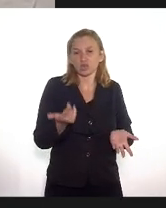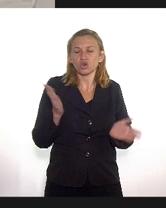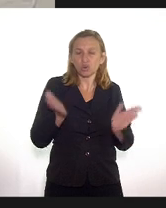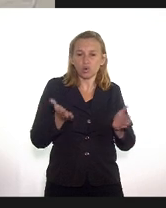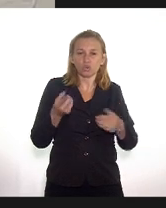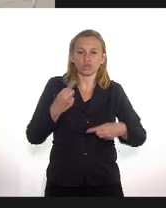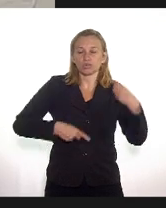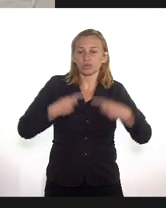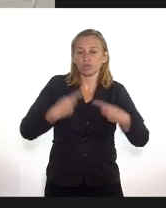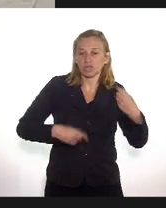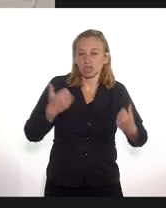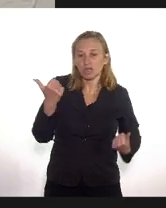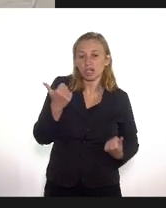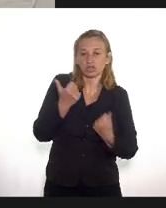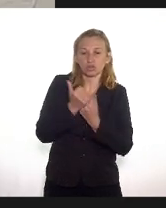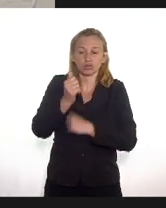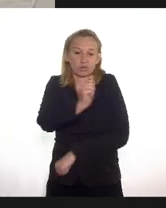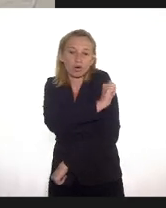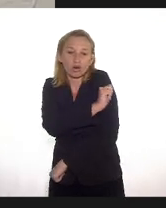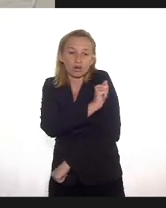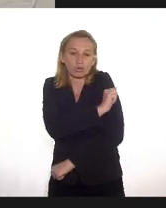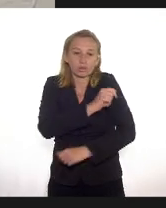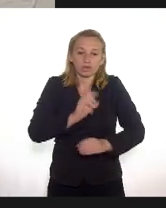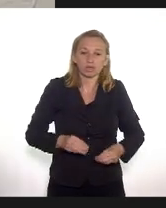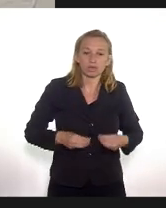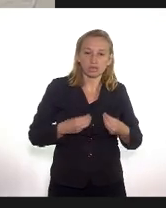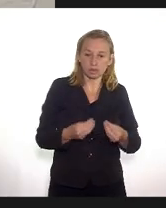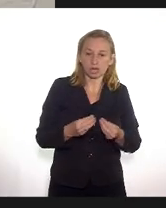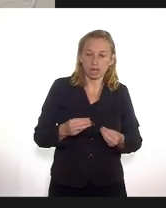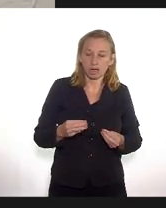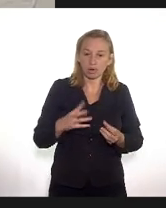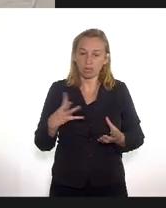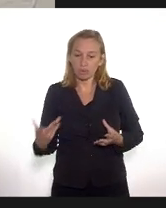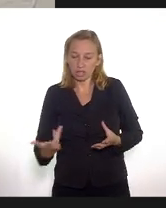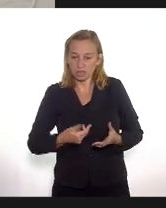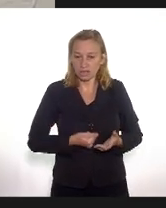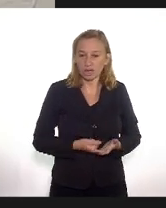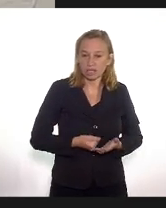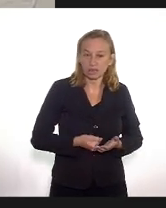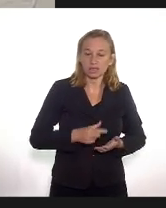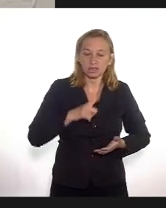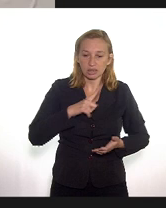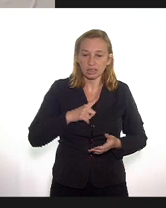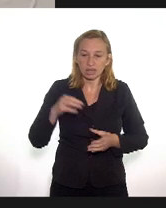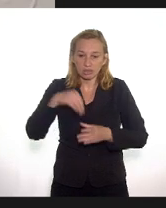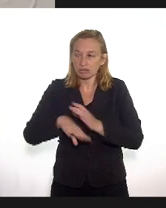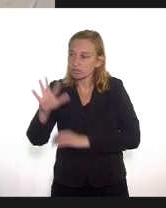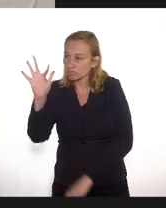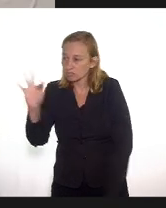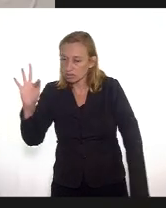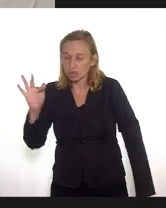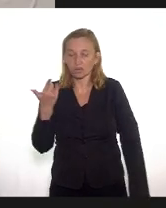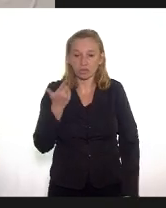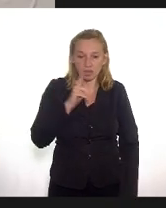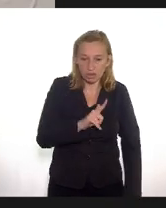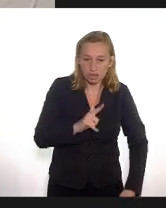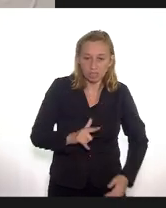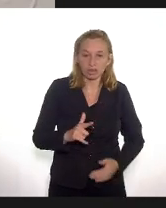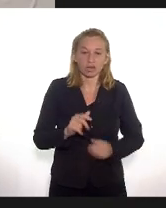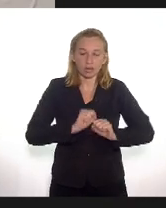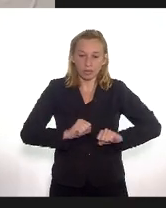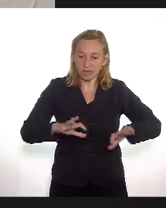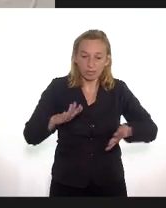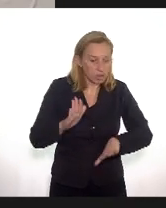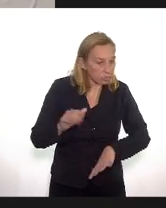de assistência estudantil que garanta esse aluno indo para o polo e se mantendo na universidade. Na pandemia, isso ficou cada vez mais